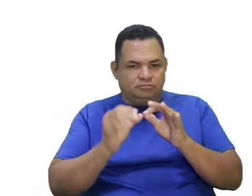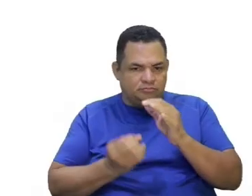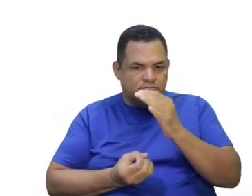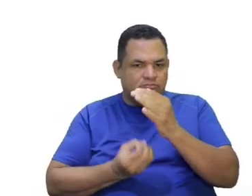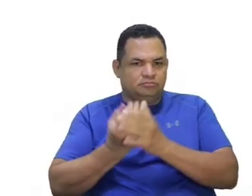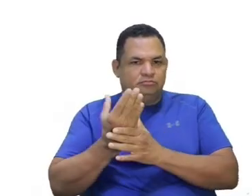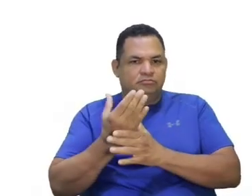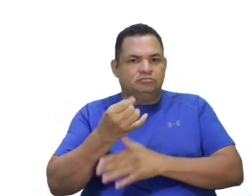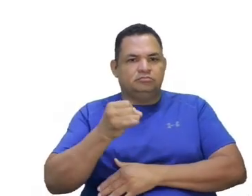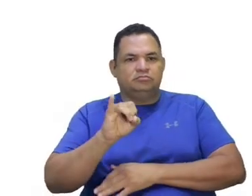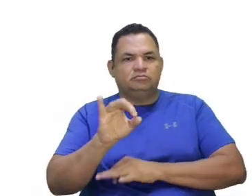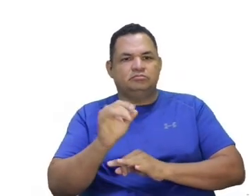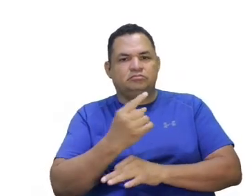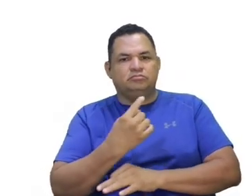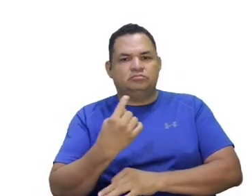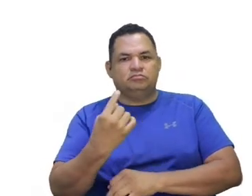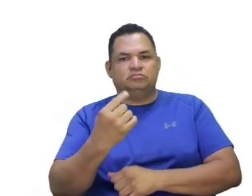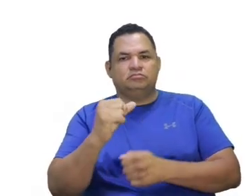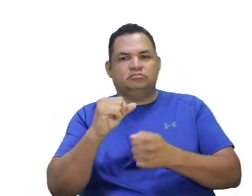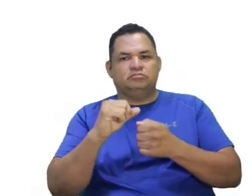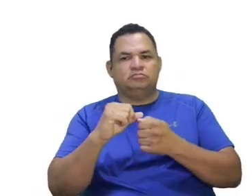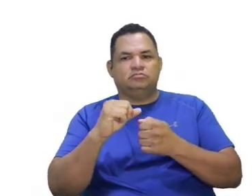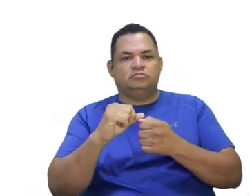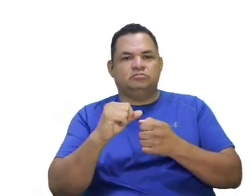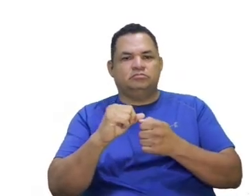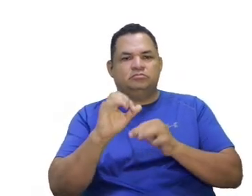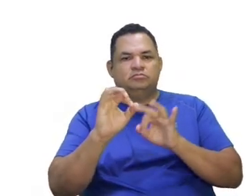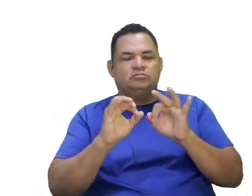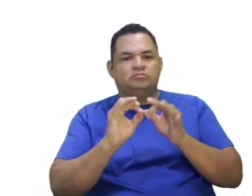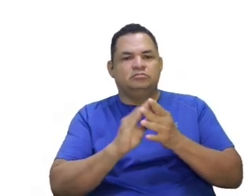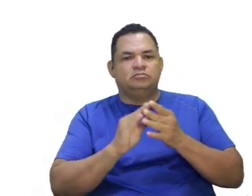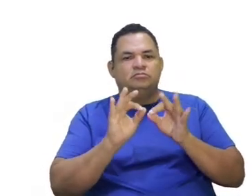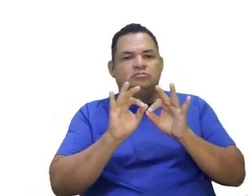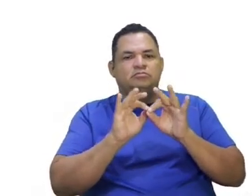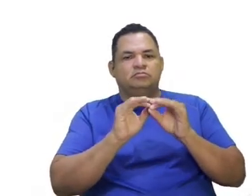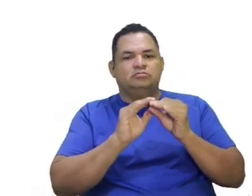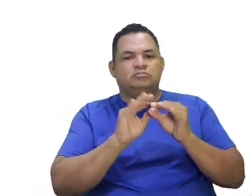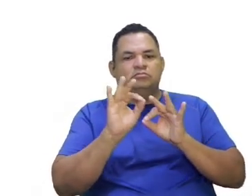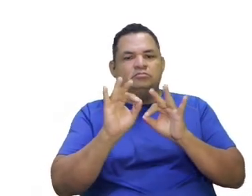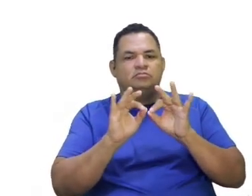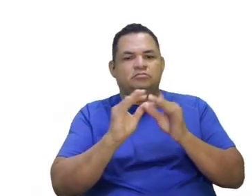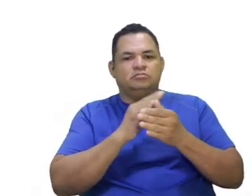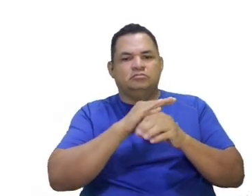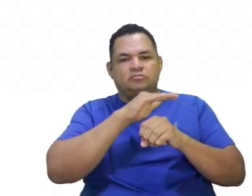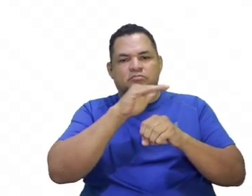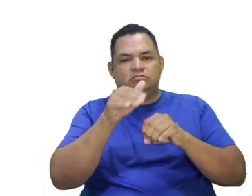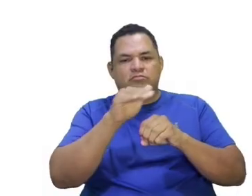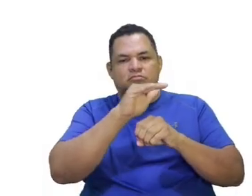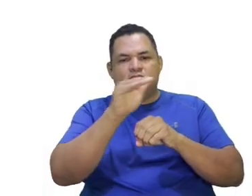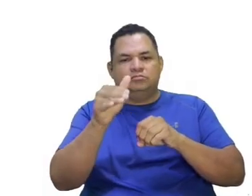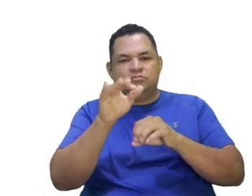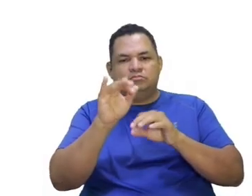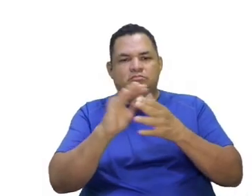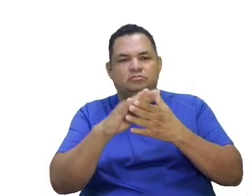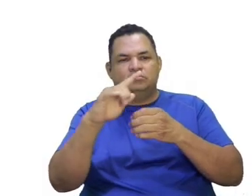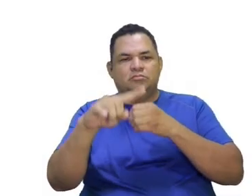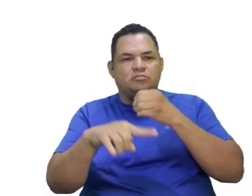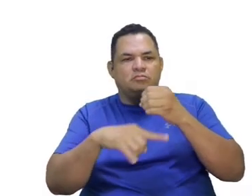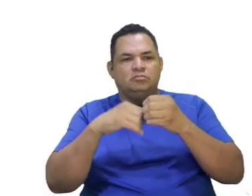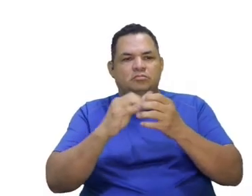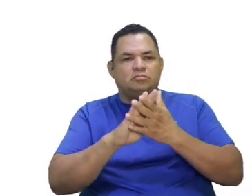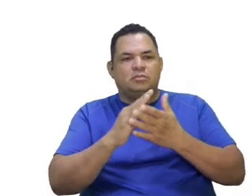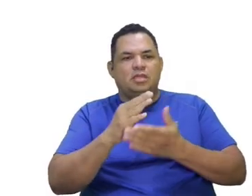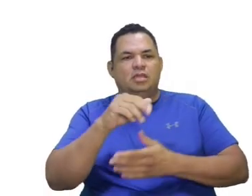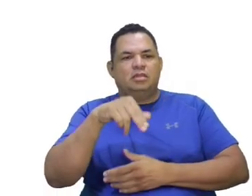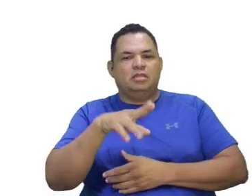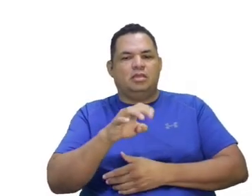reorganização se nós fizermos a sua distribuição a partir do seu átomo